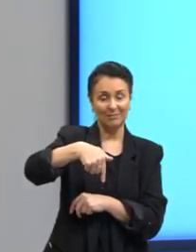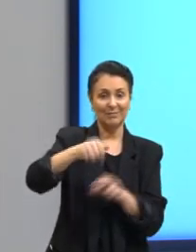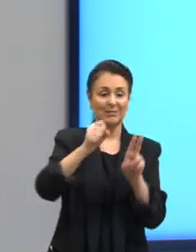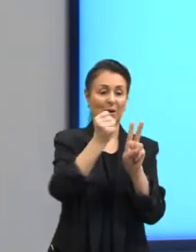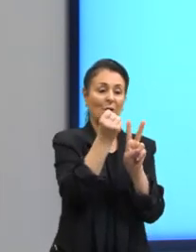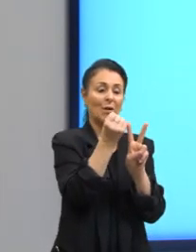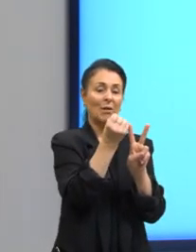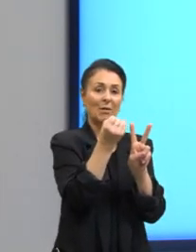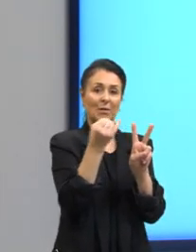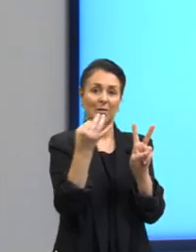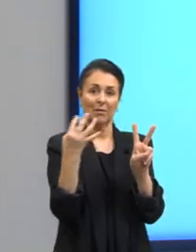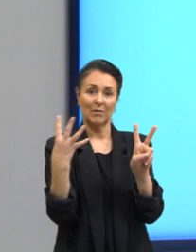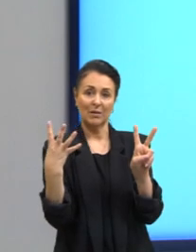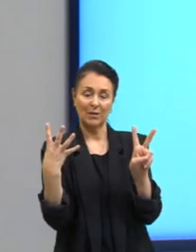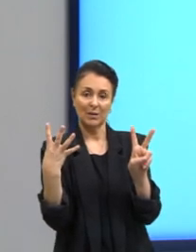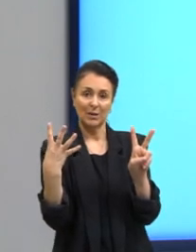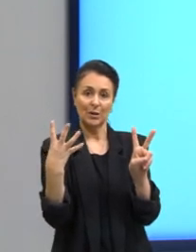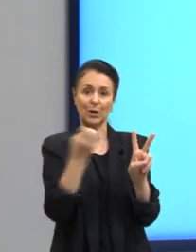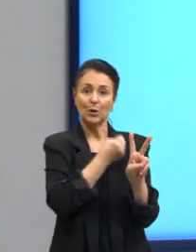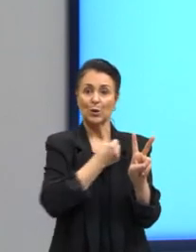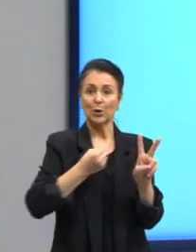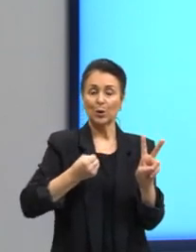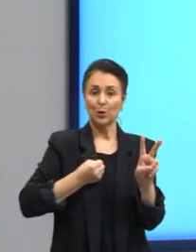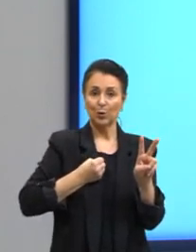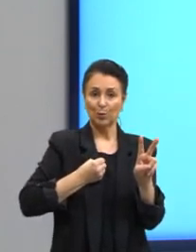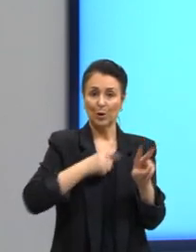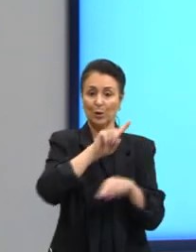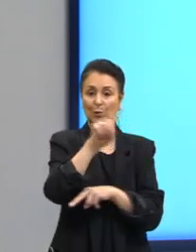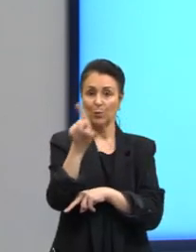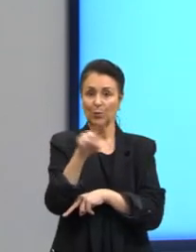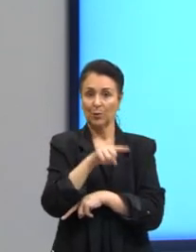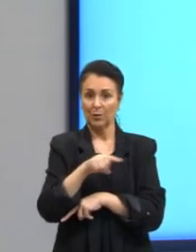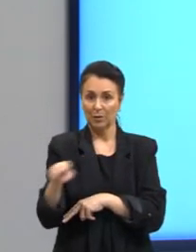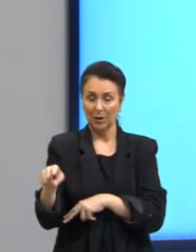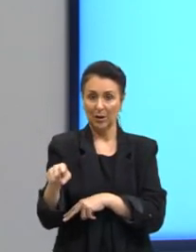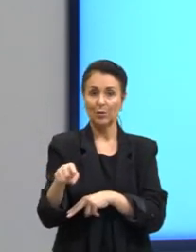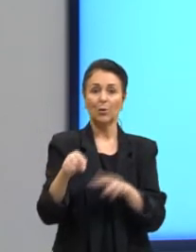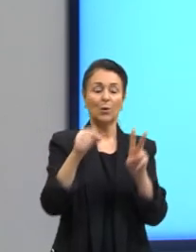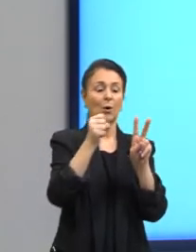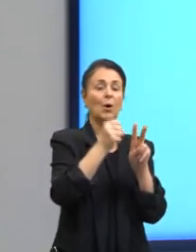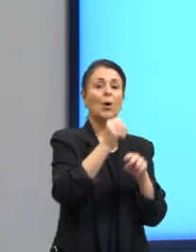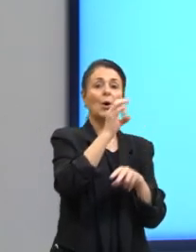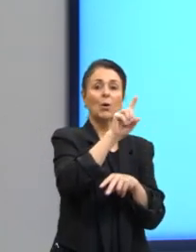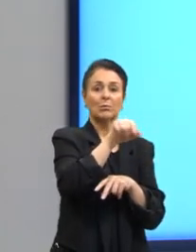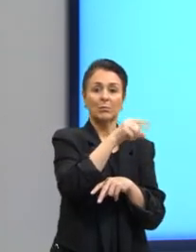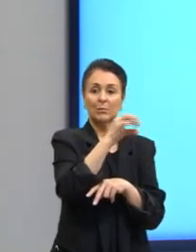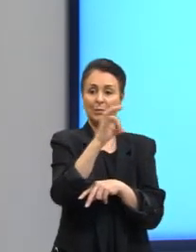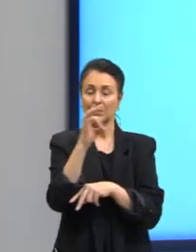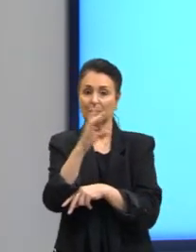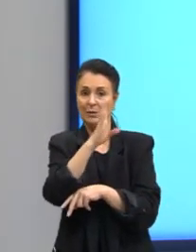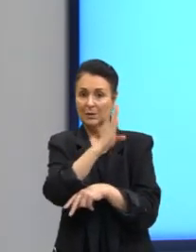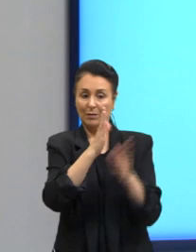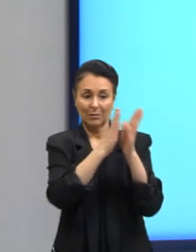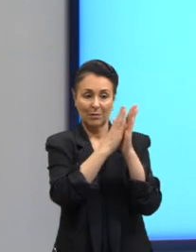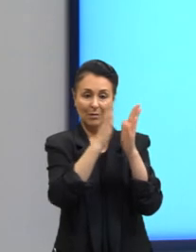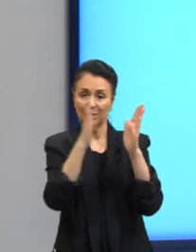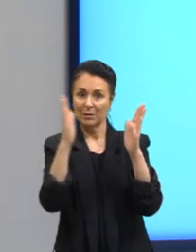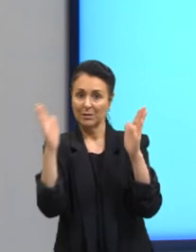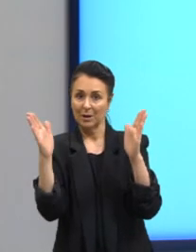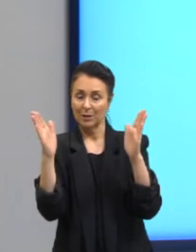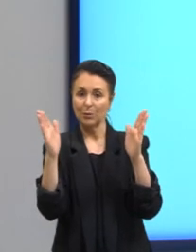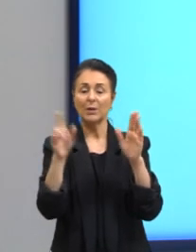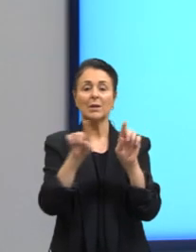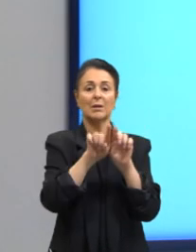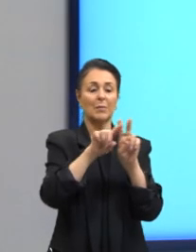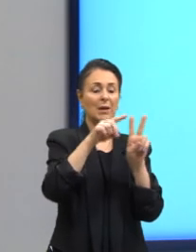frações então números inteiros números decimais exatos e dizimas periódicas isso é o conjunto que nós estamos